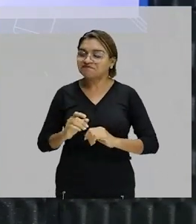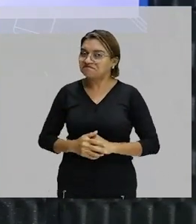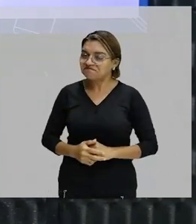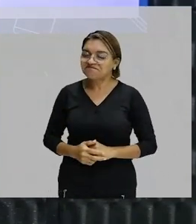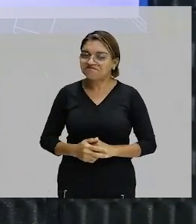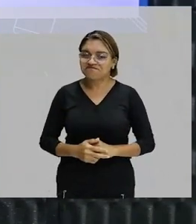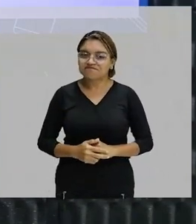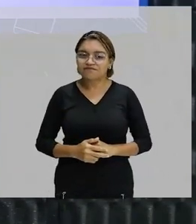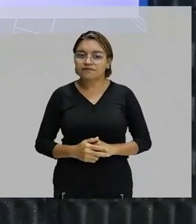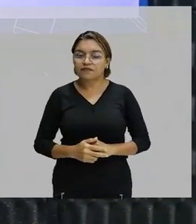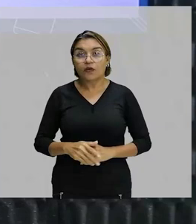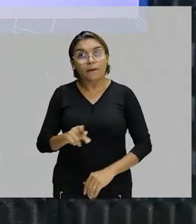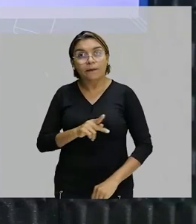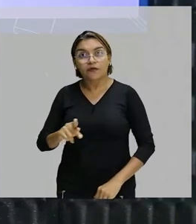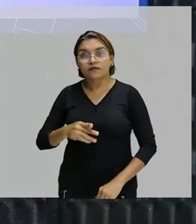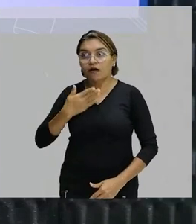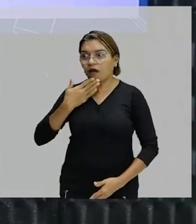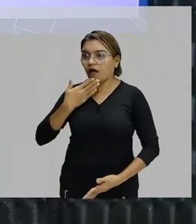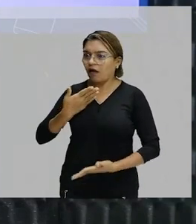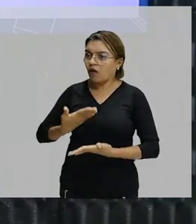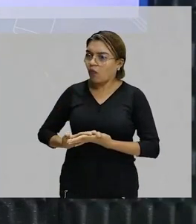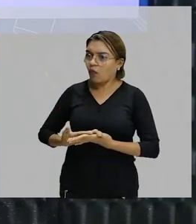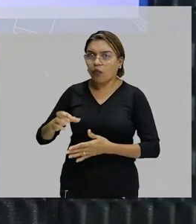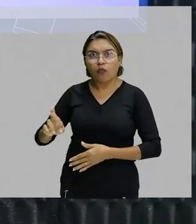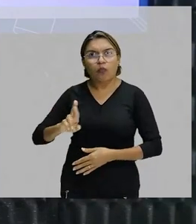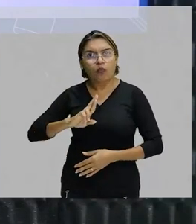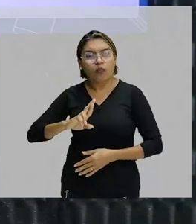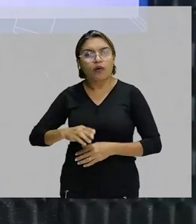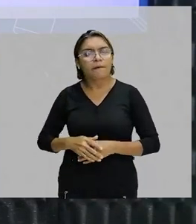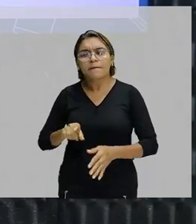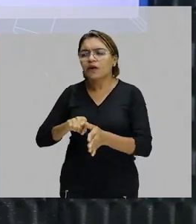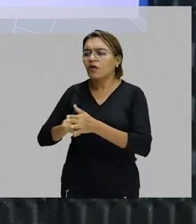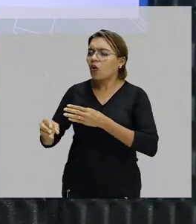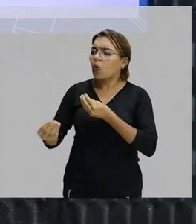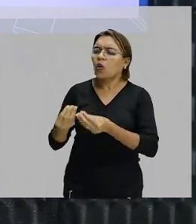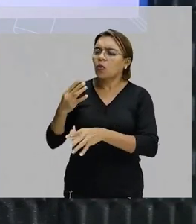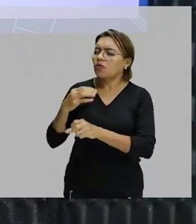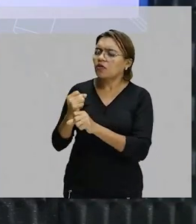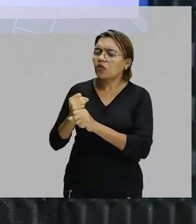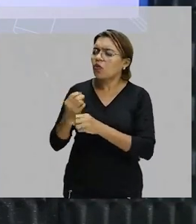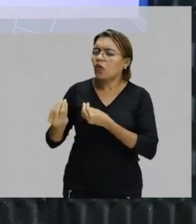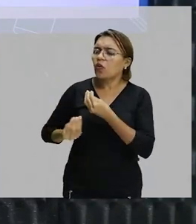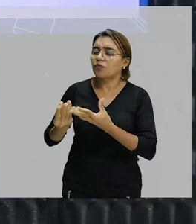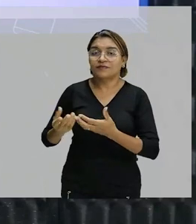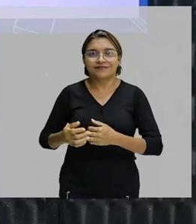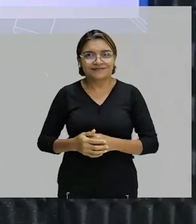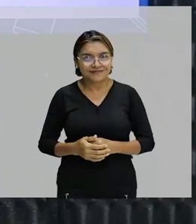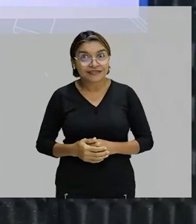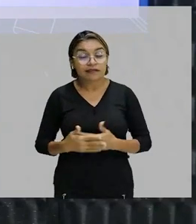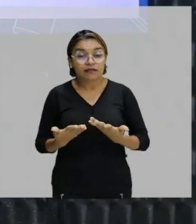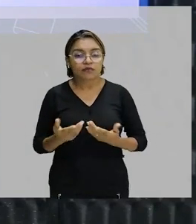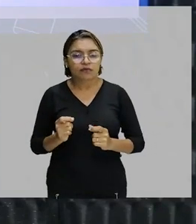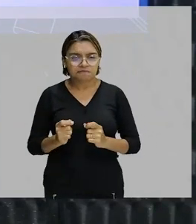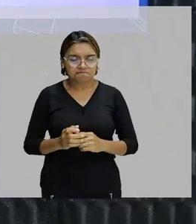professor ele ficou muito surpreso com essa resposta né e ele perguntou né como foi que ele tinha feito o cálculo aí